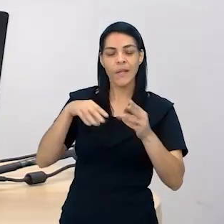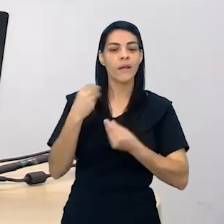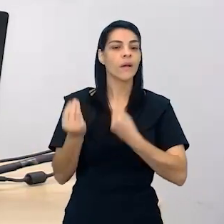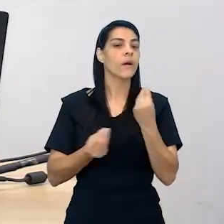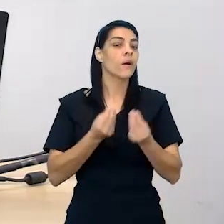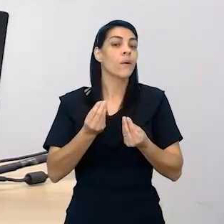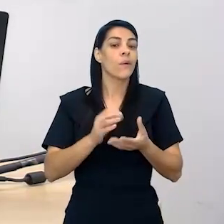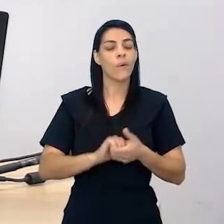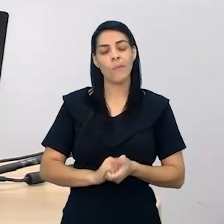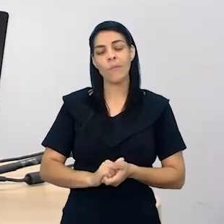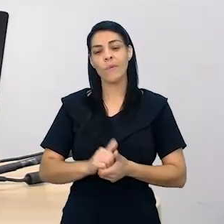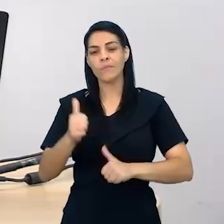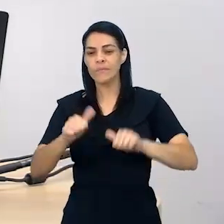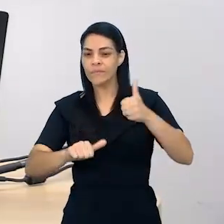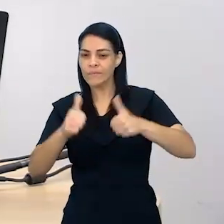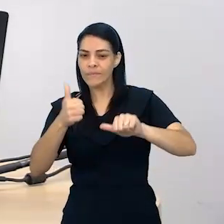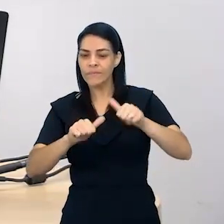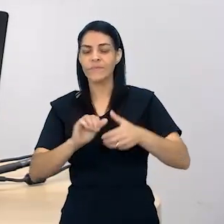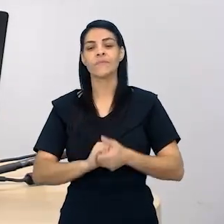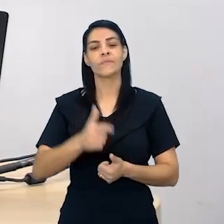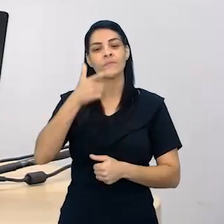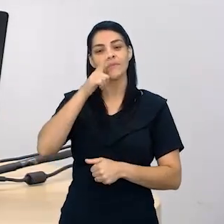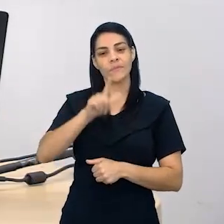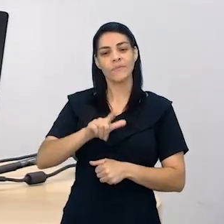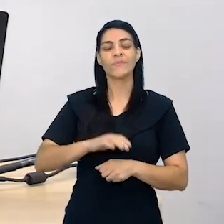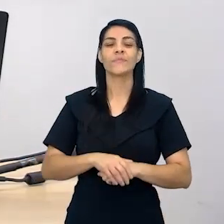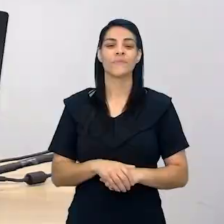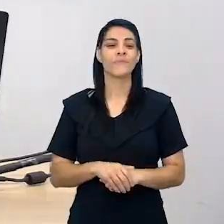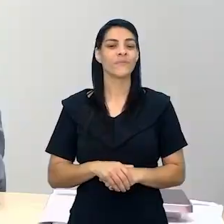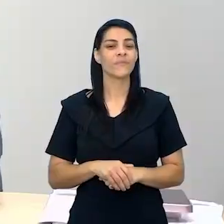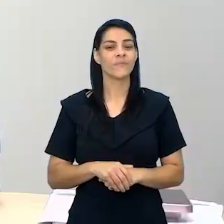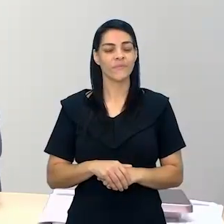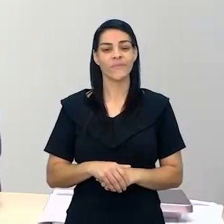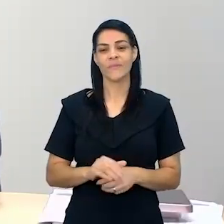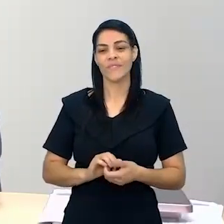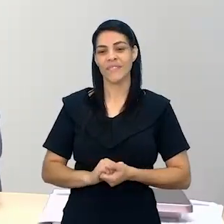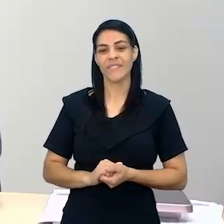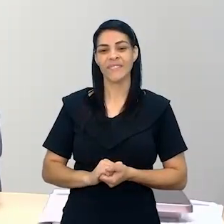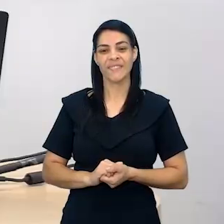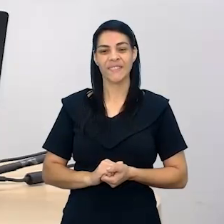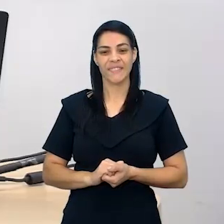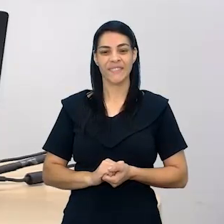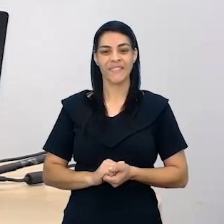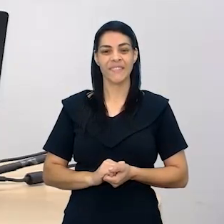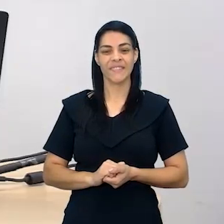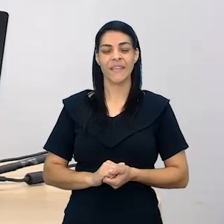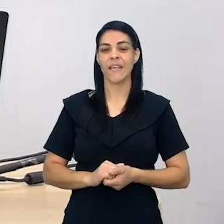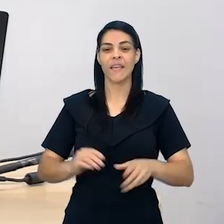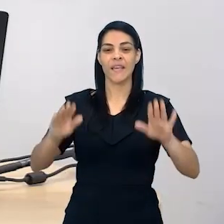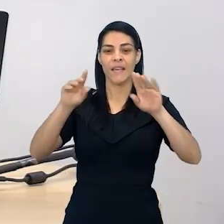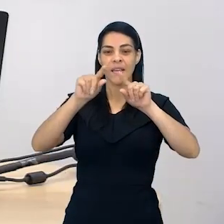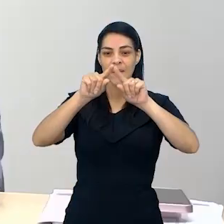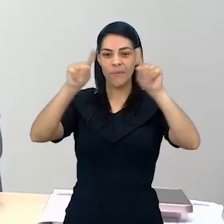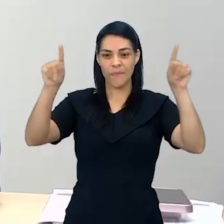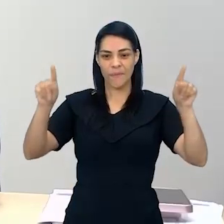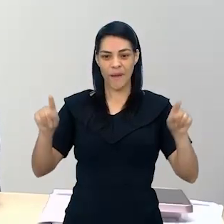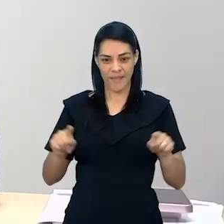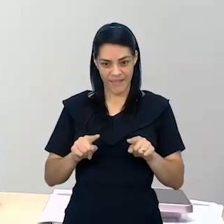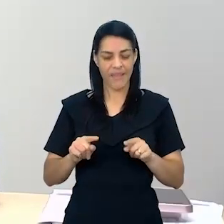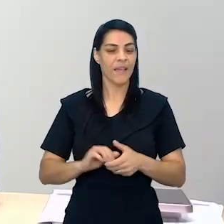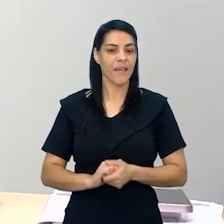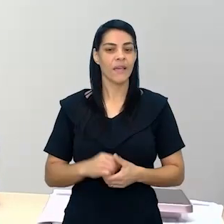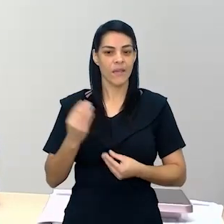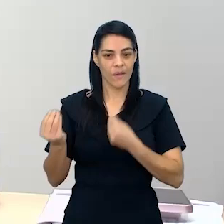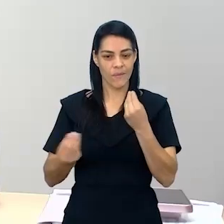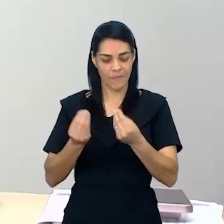como analisar e acessar esse painel desse painel escola Total muito